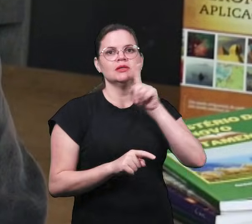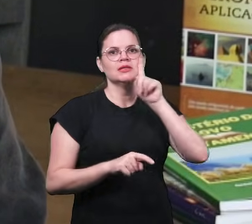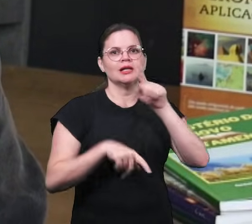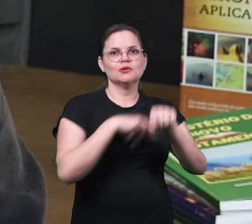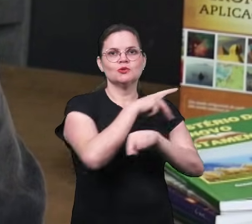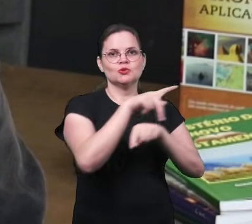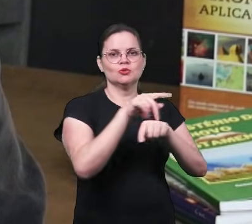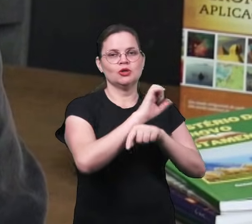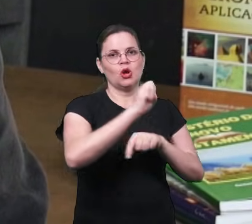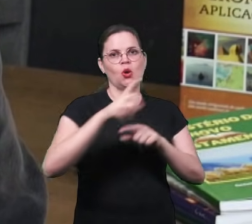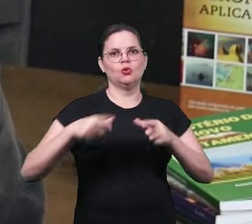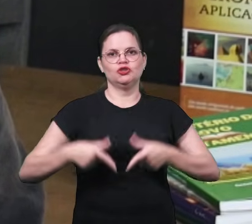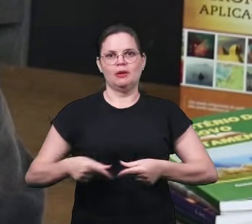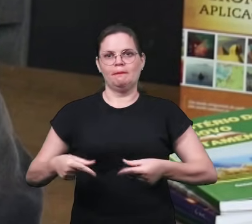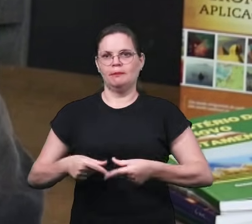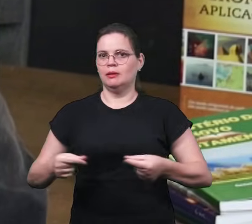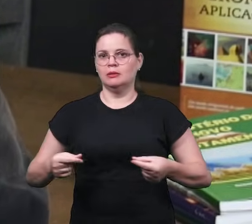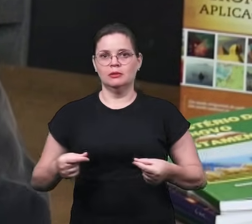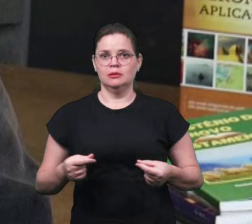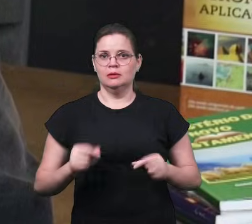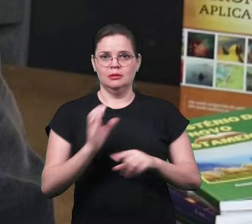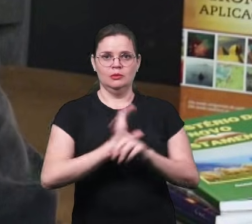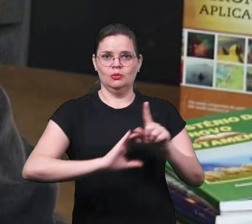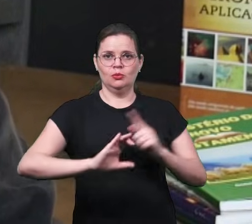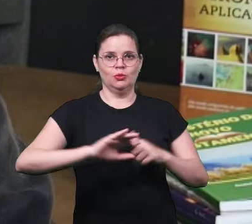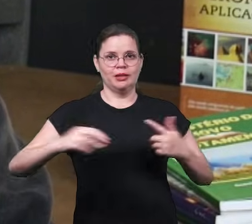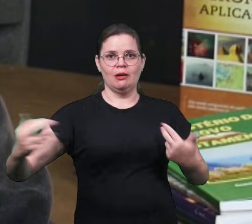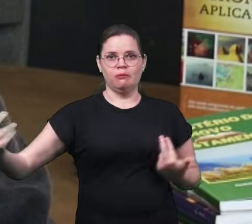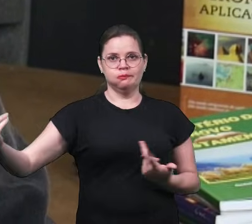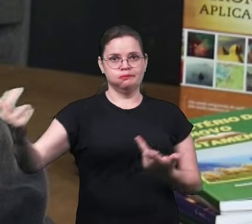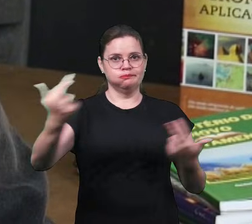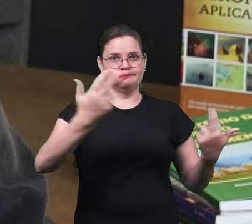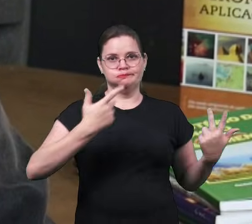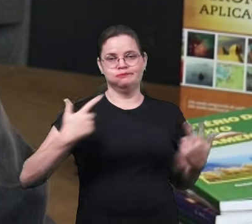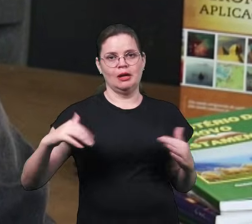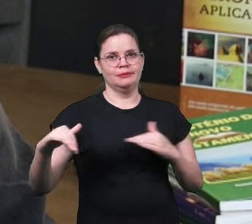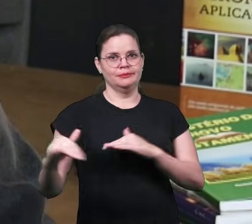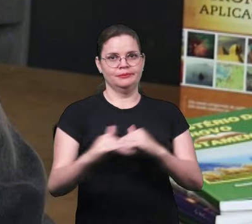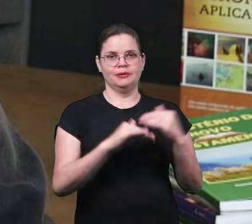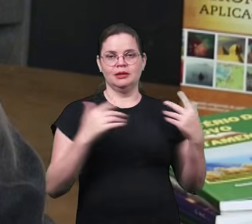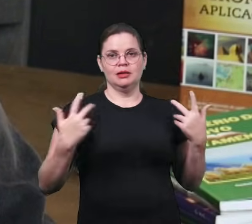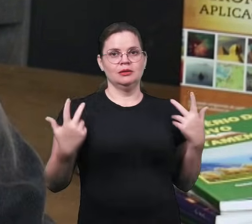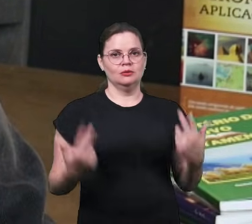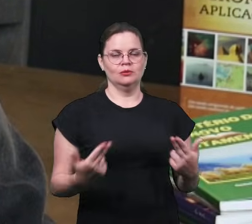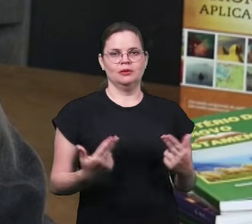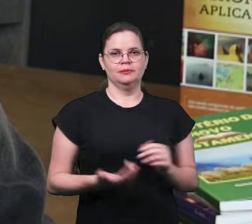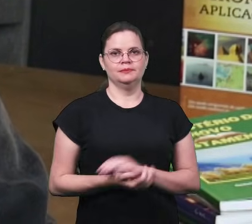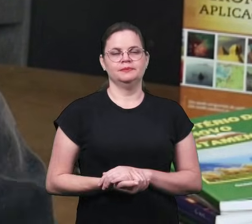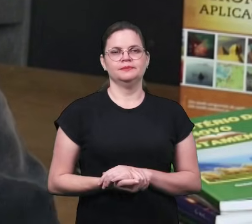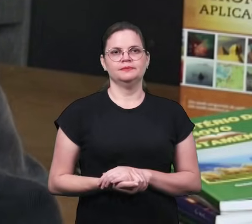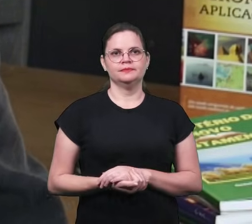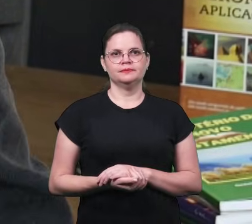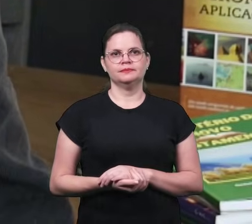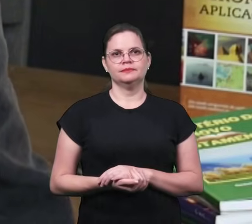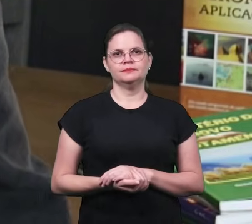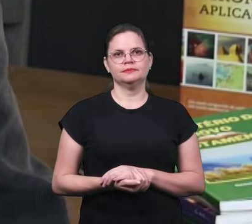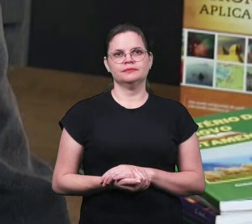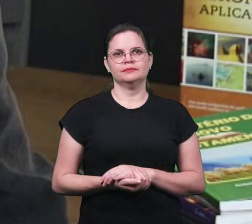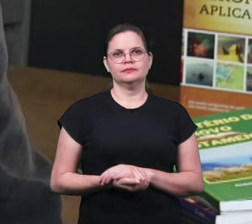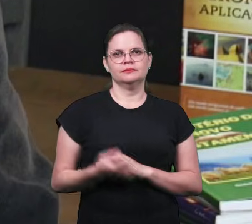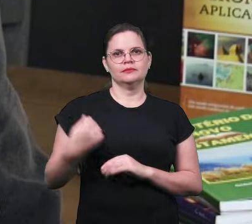ou lá no Japão, o culto é o mesmo. É a mesma unidade. Então, já pensou